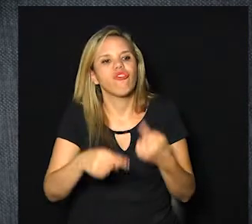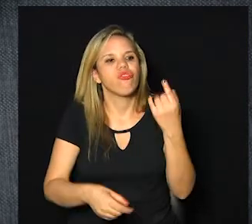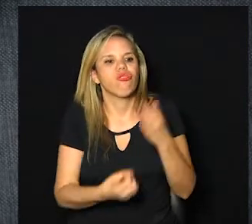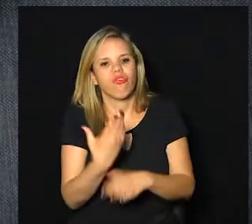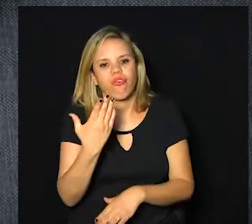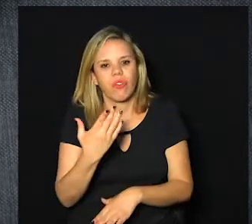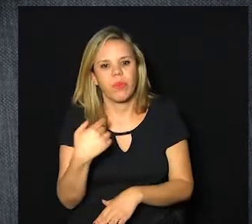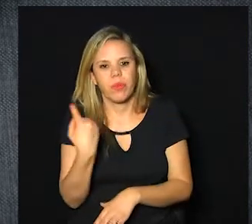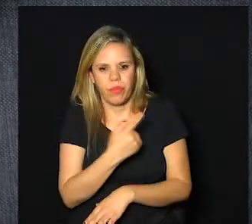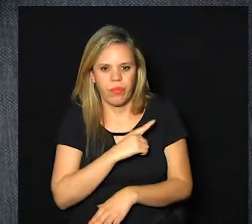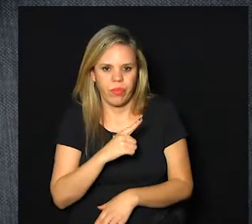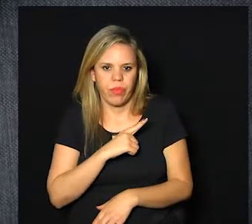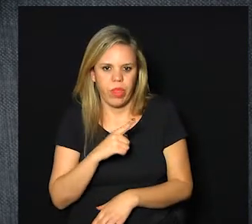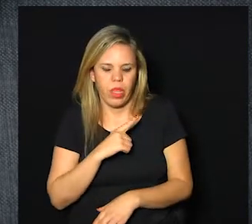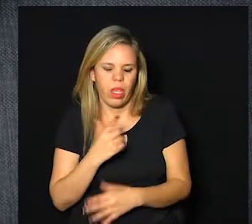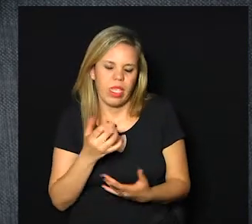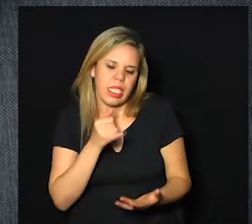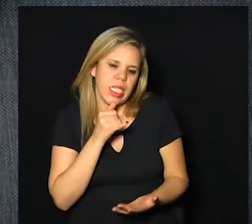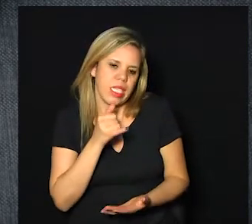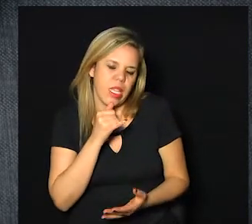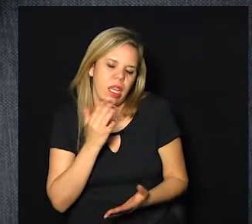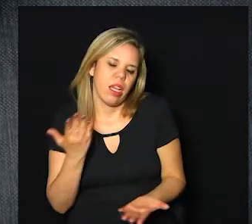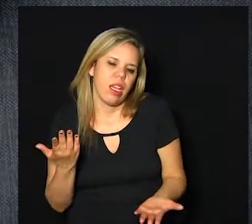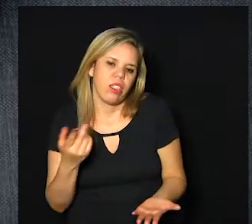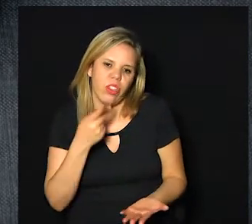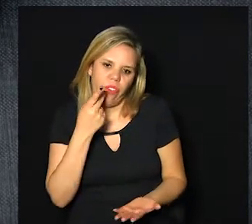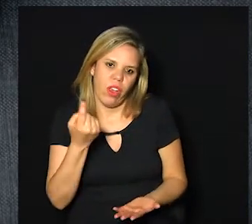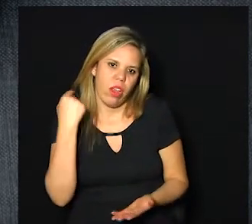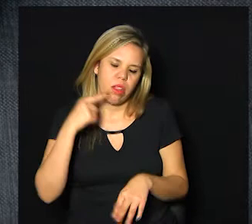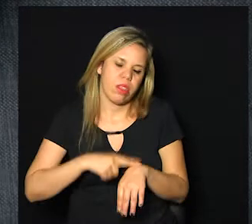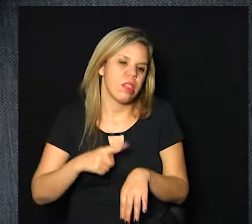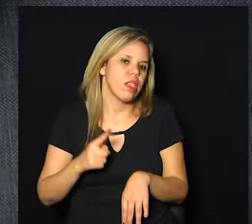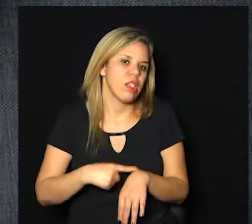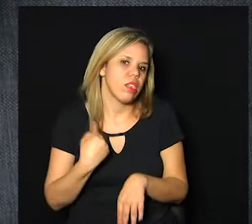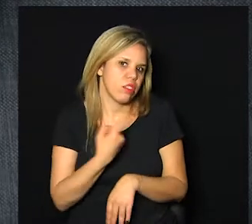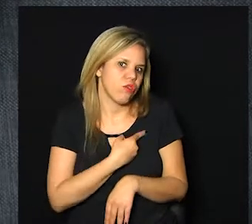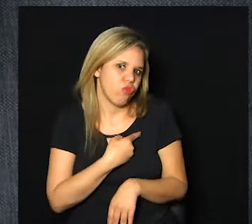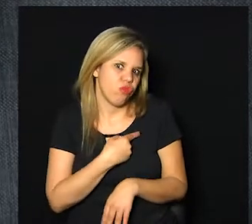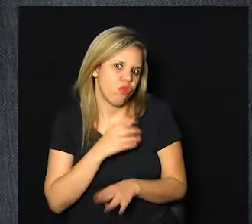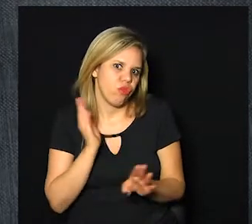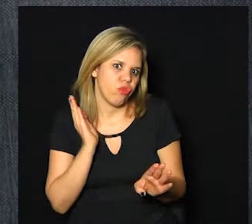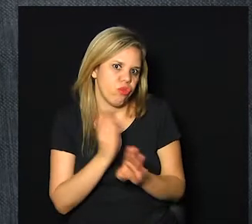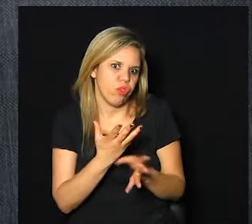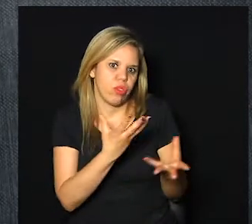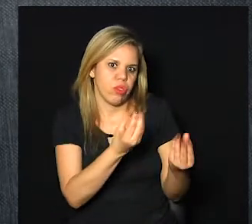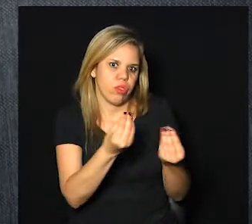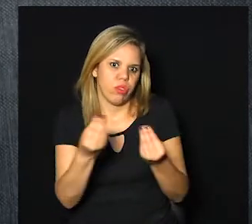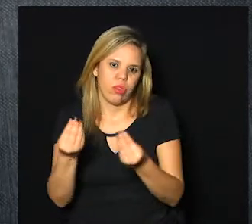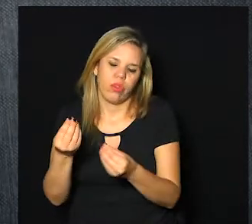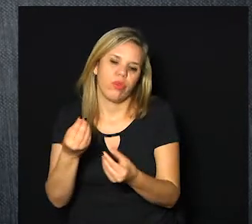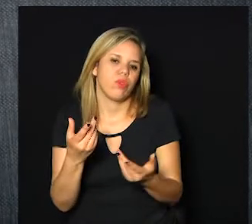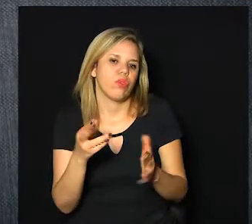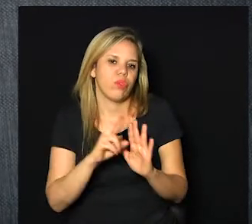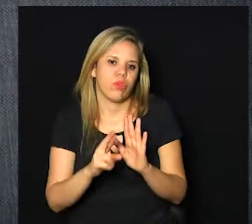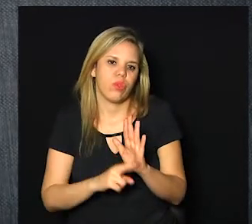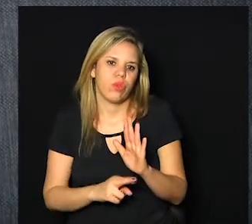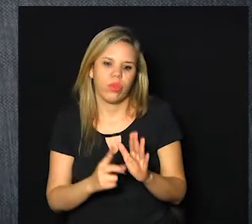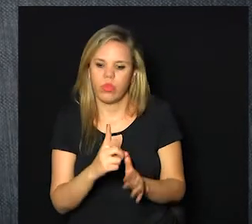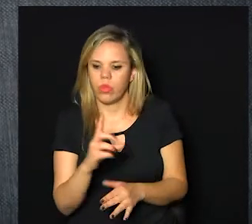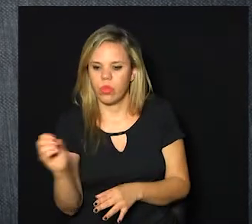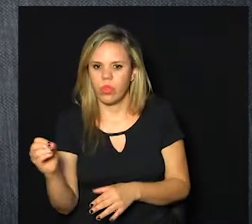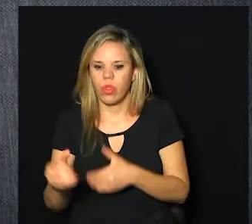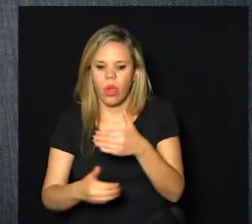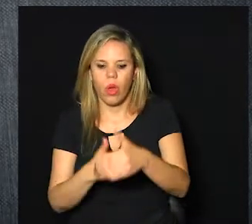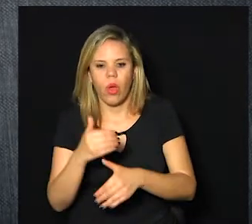Porque a gente encontra, que nem a gente falou já um tempinho atrás, a gente encontra muitas receitas, né? 10 passos para